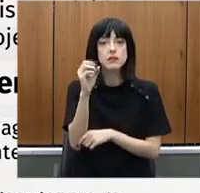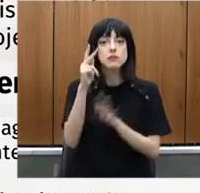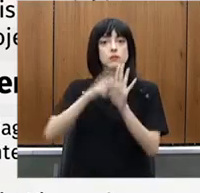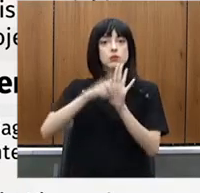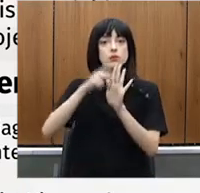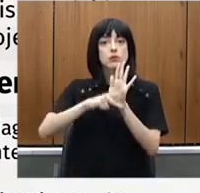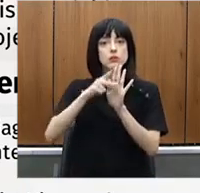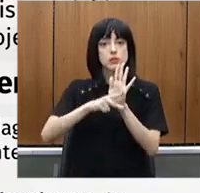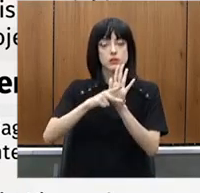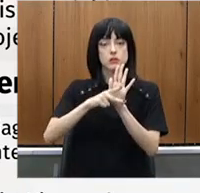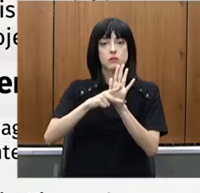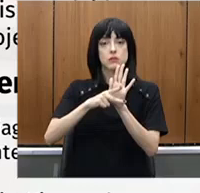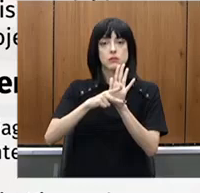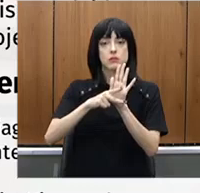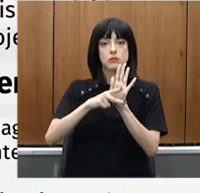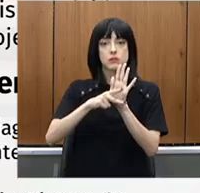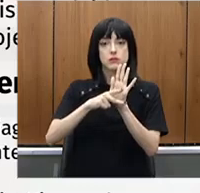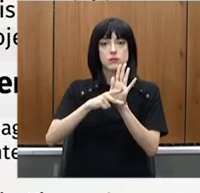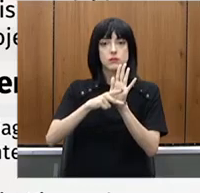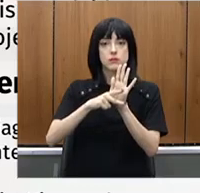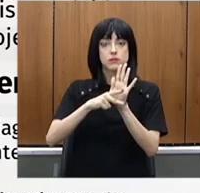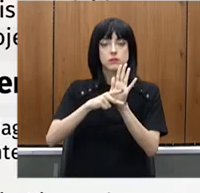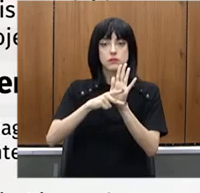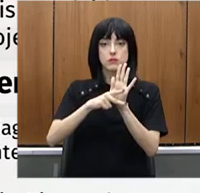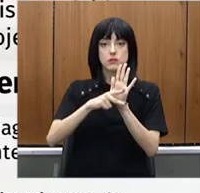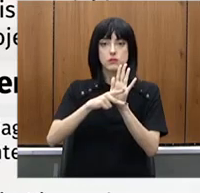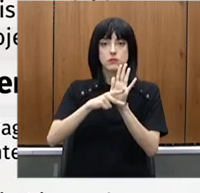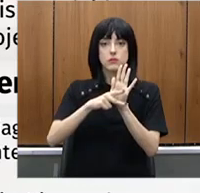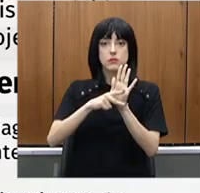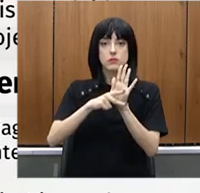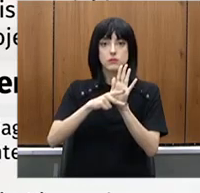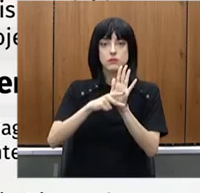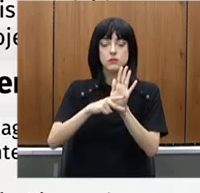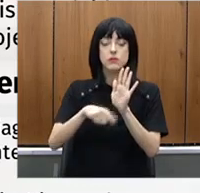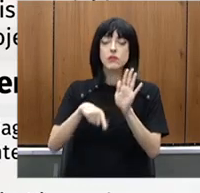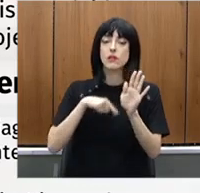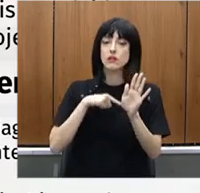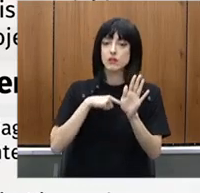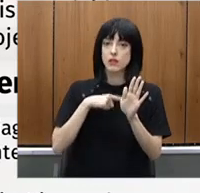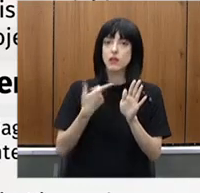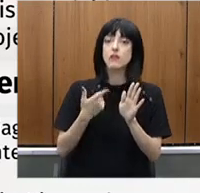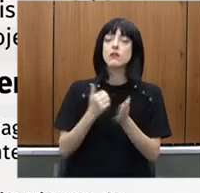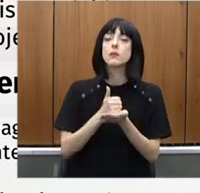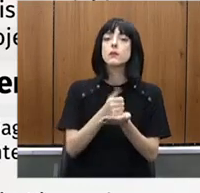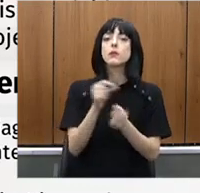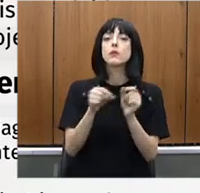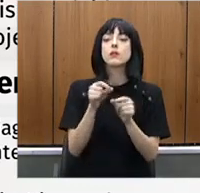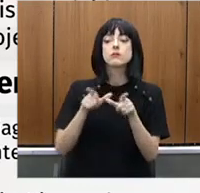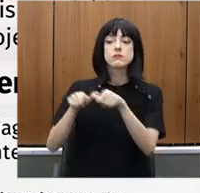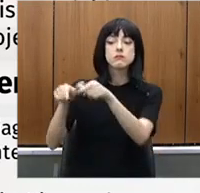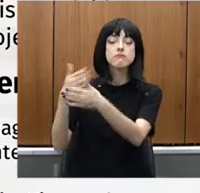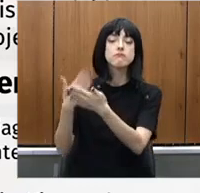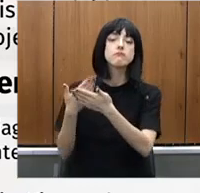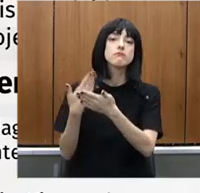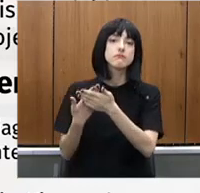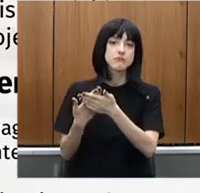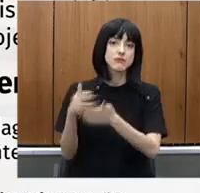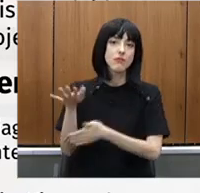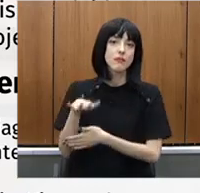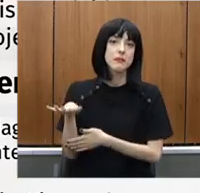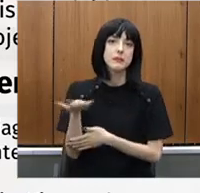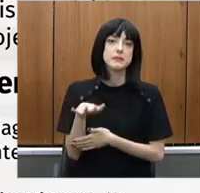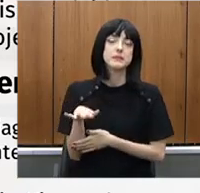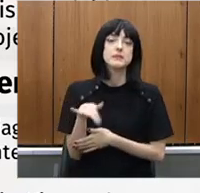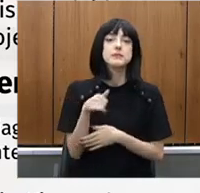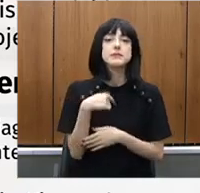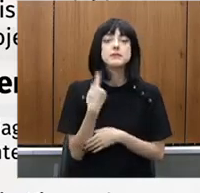a premiação foi uma viagem de estudos também dentro da área né então nós tivemos aqui o primeiro lugar lá